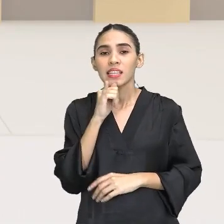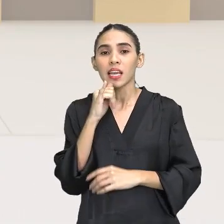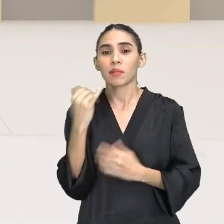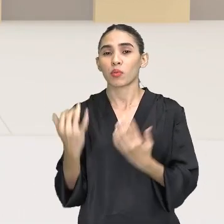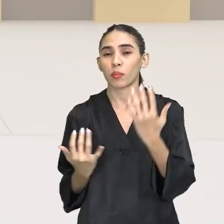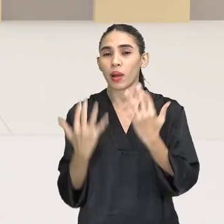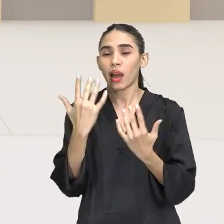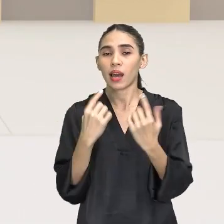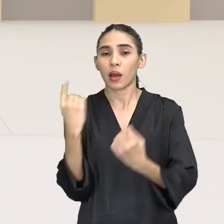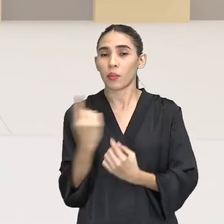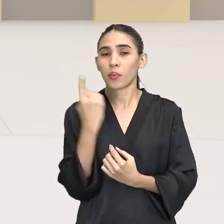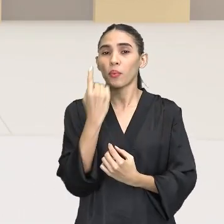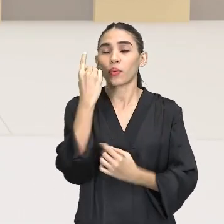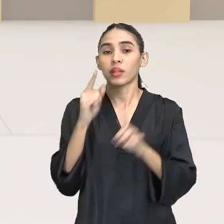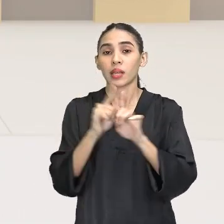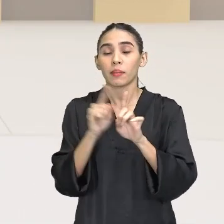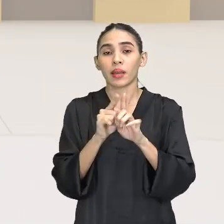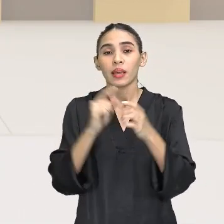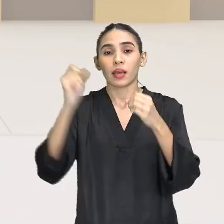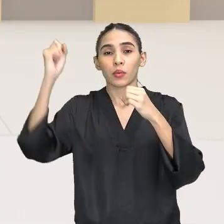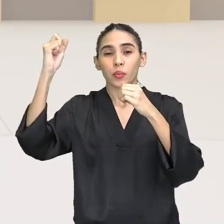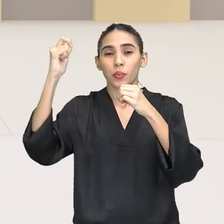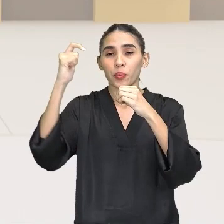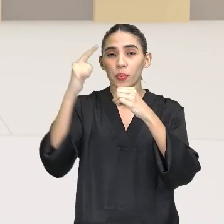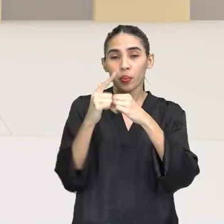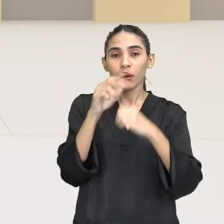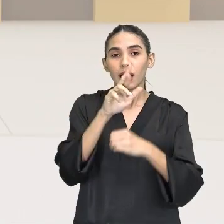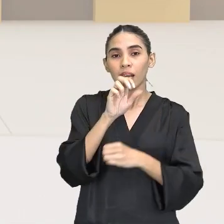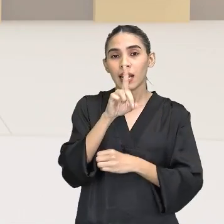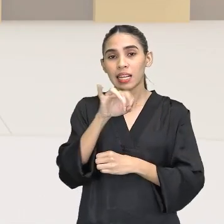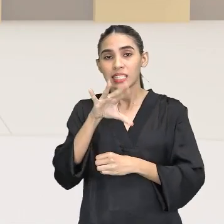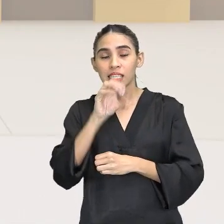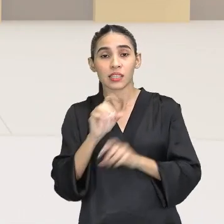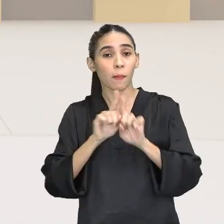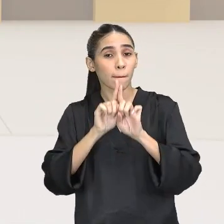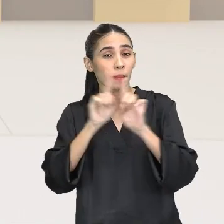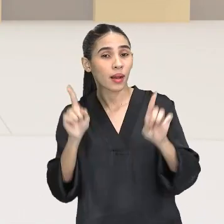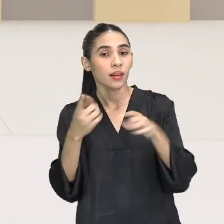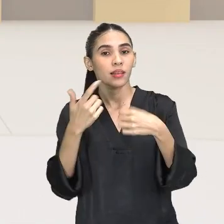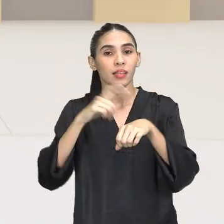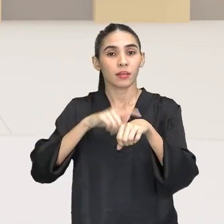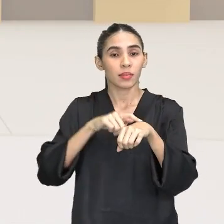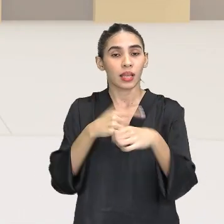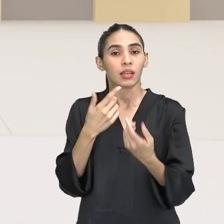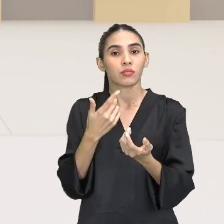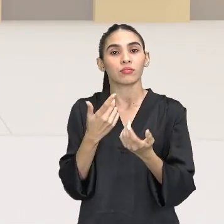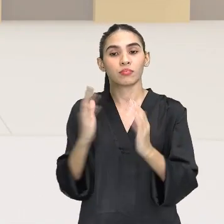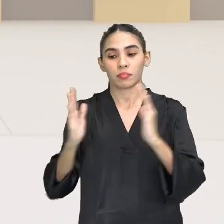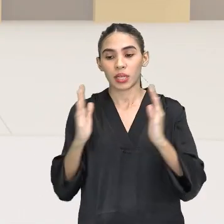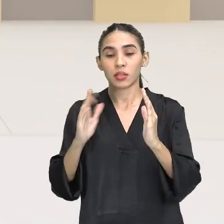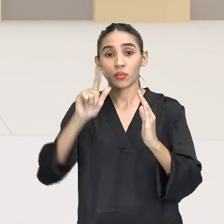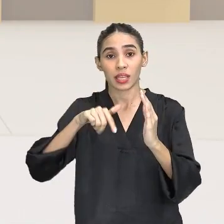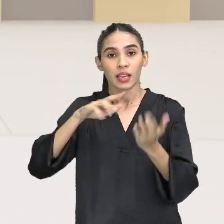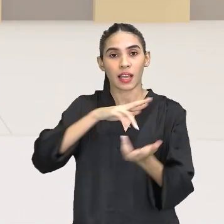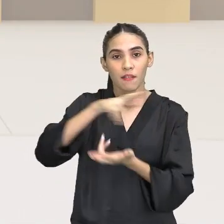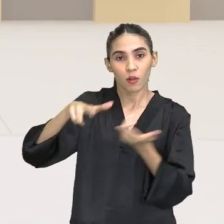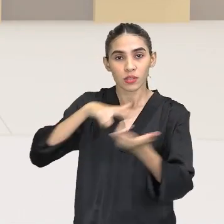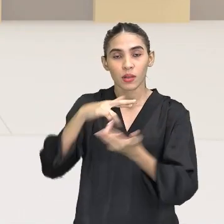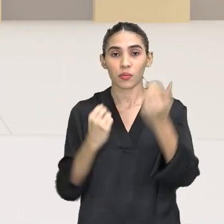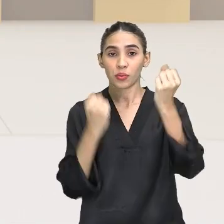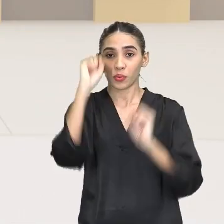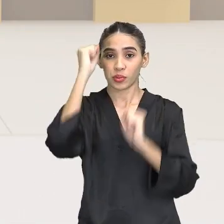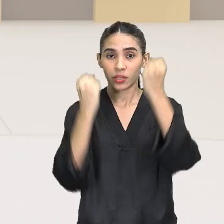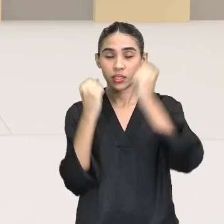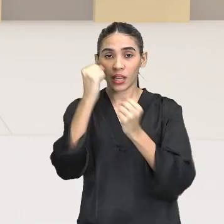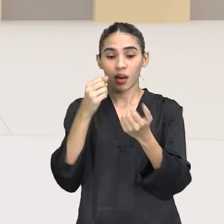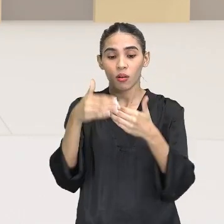radiação solar, por exemplo, né? Mas, a partir de um determinado momento, que foi a Revolução Industrial, como o professor William citou para a gente,